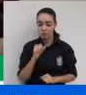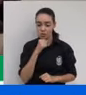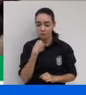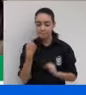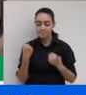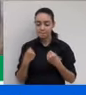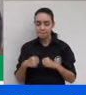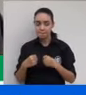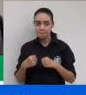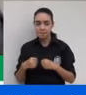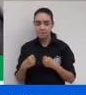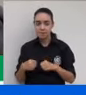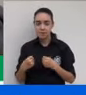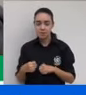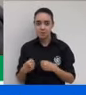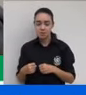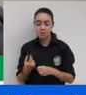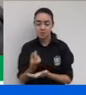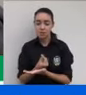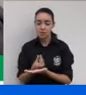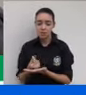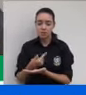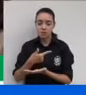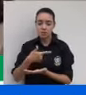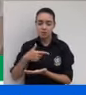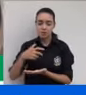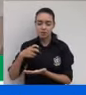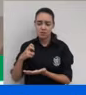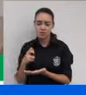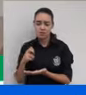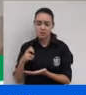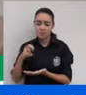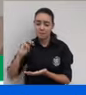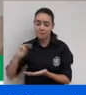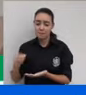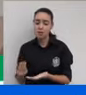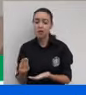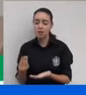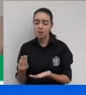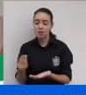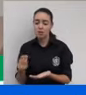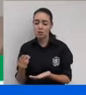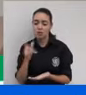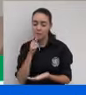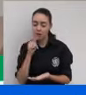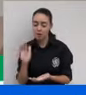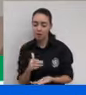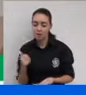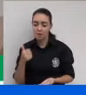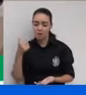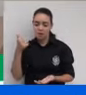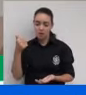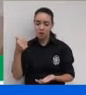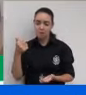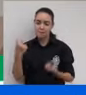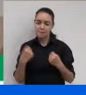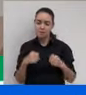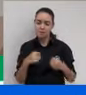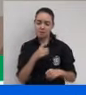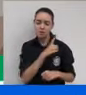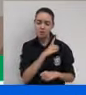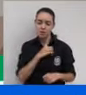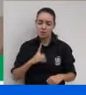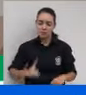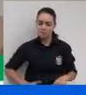milhões para melhorar bcio da água a gente precisa de Deputados senadores que que entre aqui em